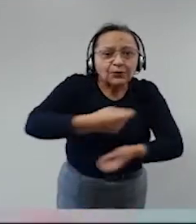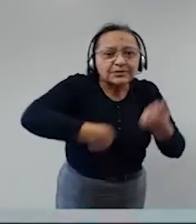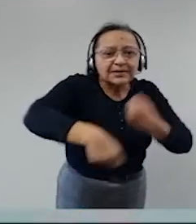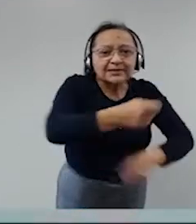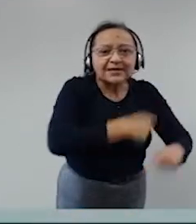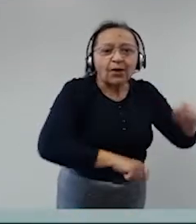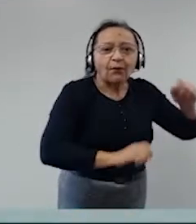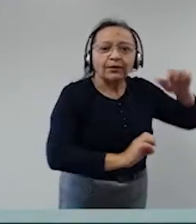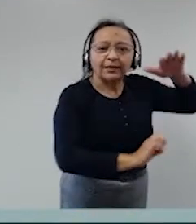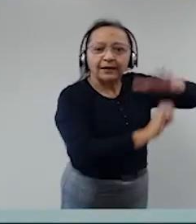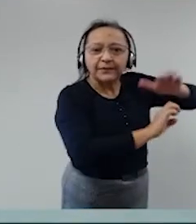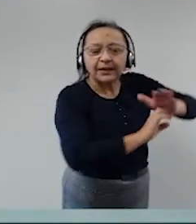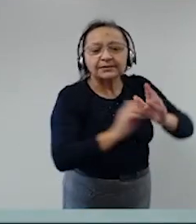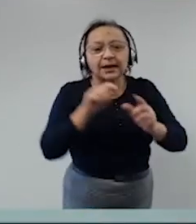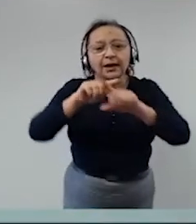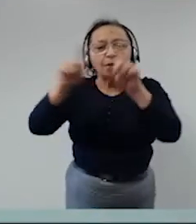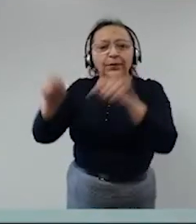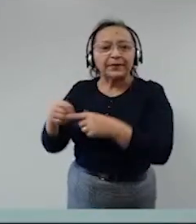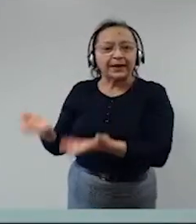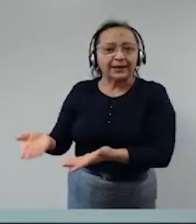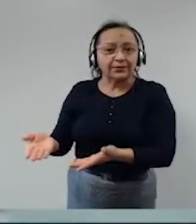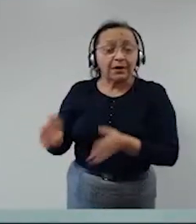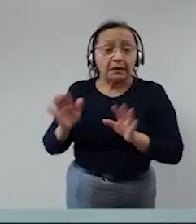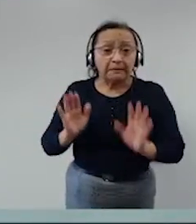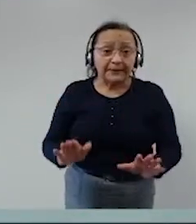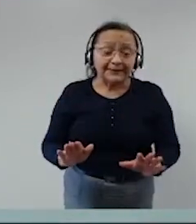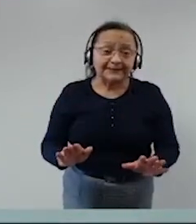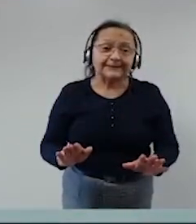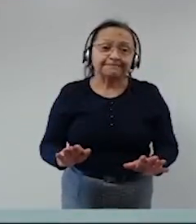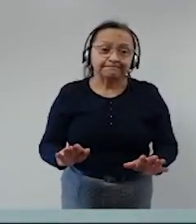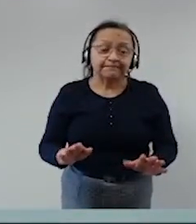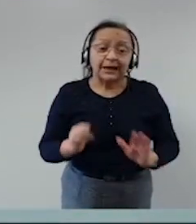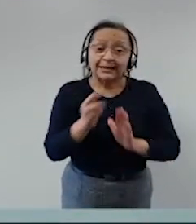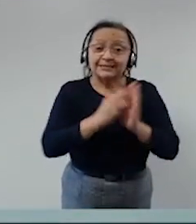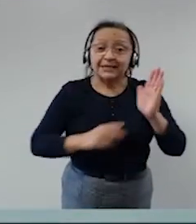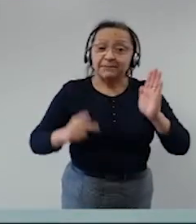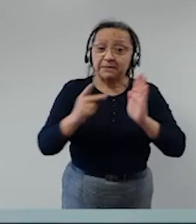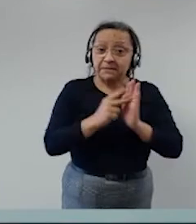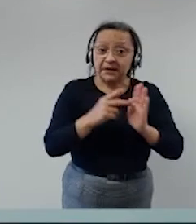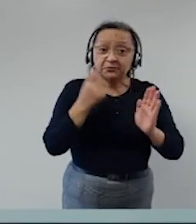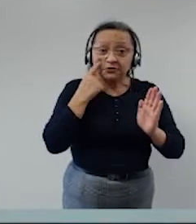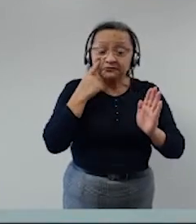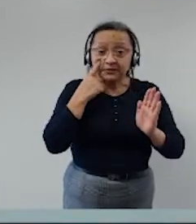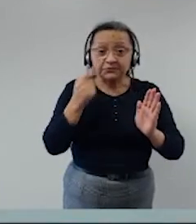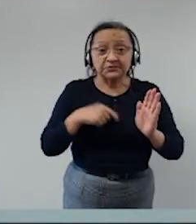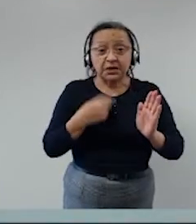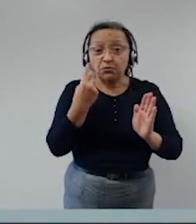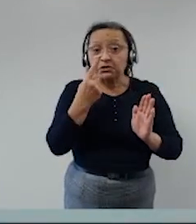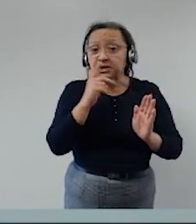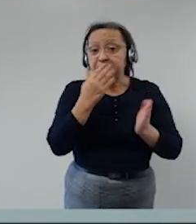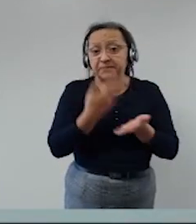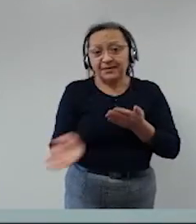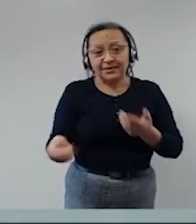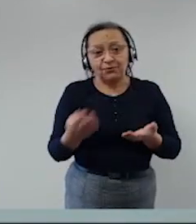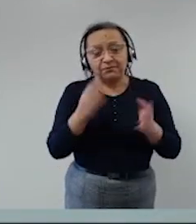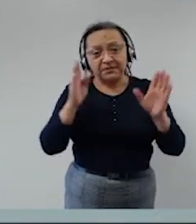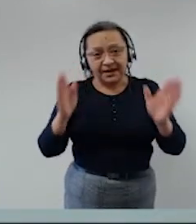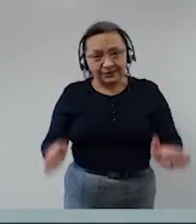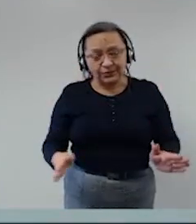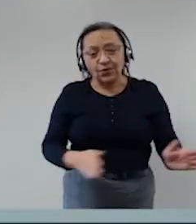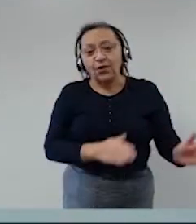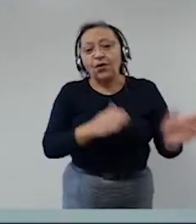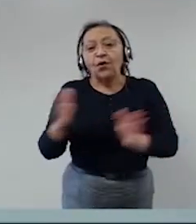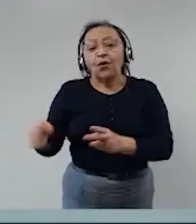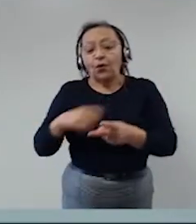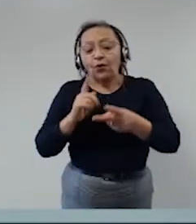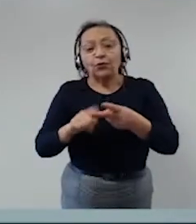estamos analisando, não é? Uma que já caducou e outra que foi transformada em lei, 14020, não